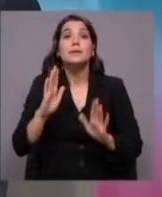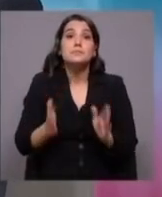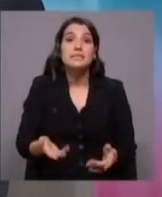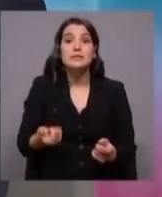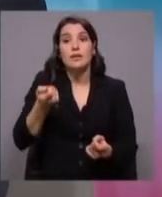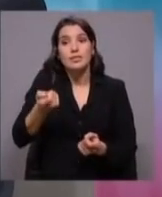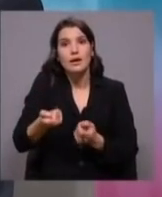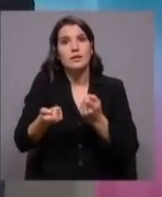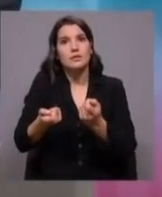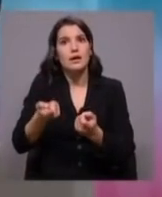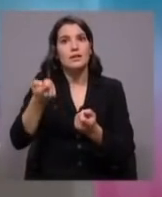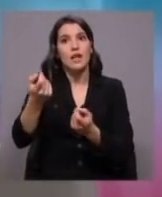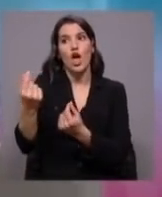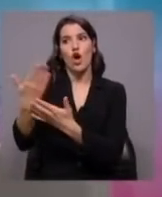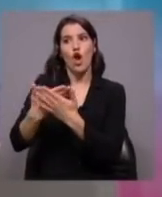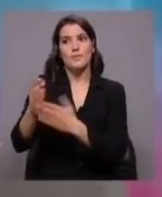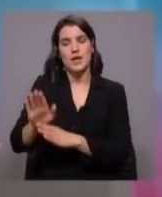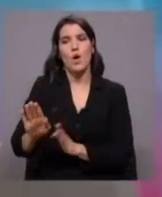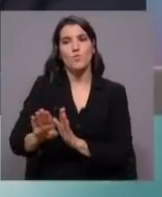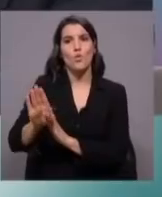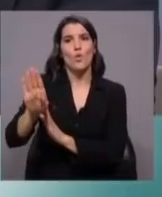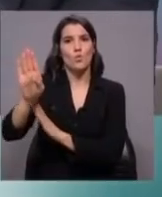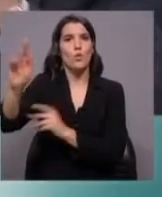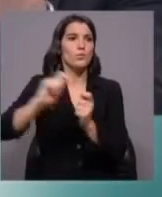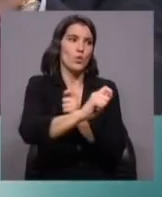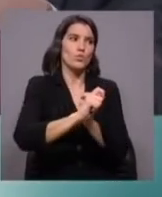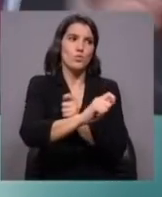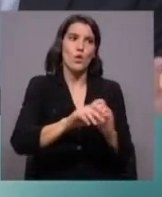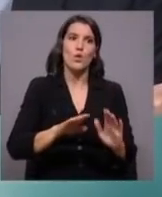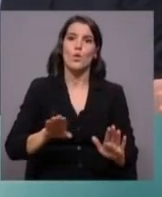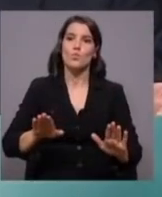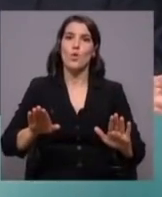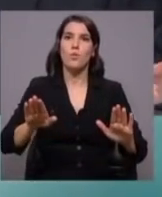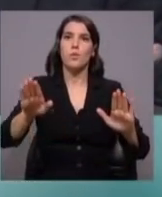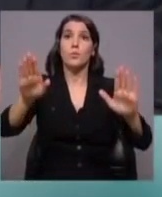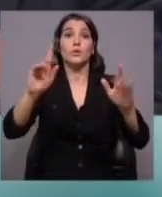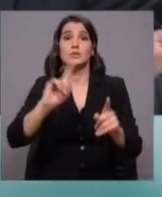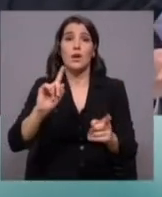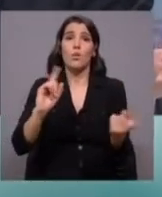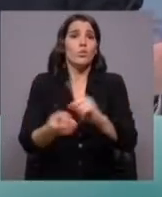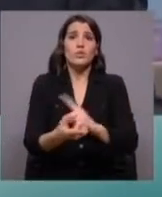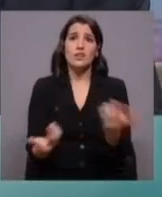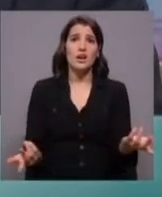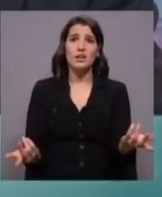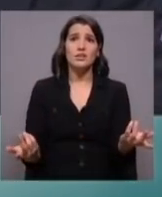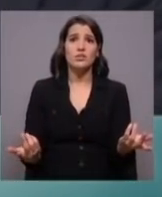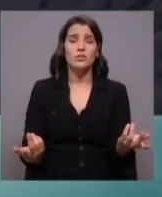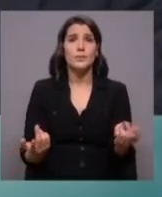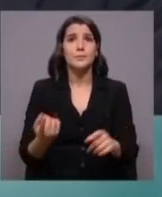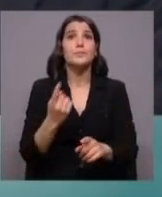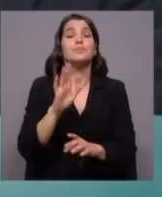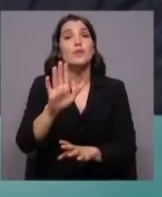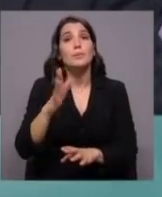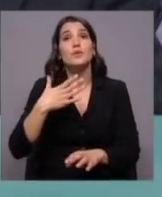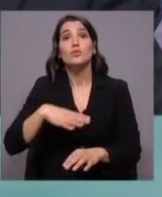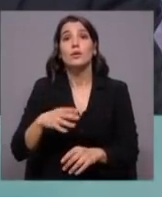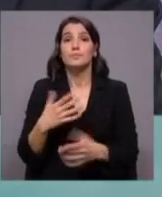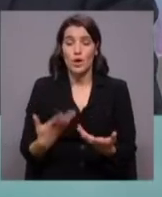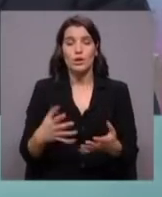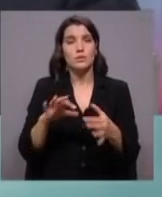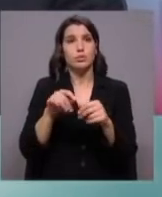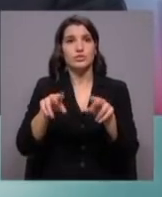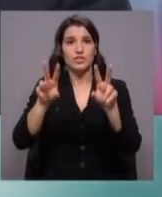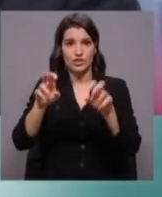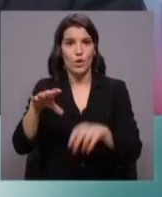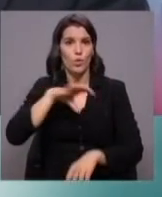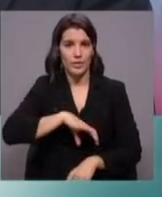que a economia o suporta. Senão o resultado é o contrário. Está ao contrário daquilo que pretendemos. Deixe-me, Catarina, neste momento, só para um repique final. Deixe-me só sobre esta questão dos